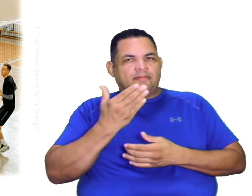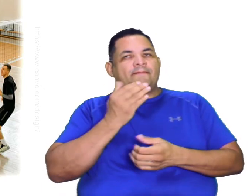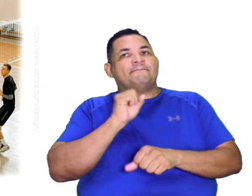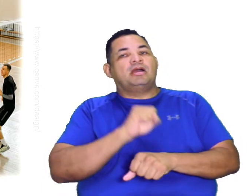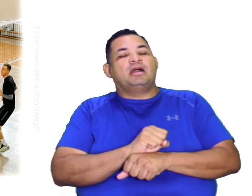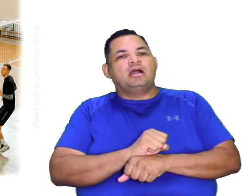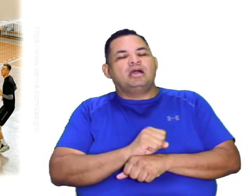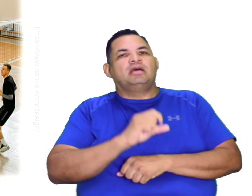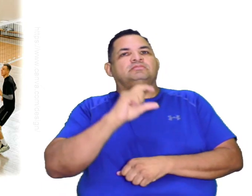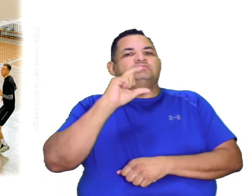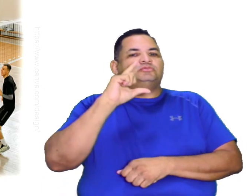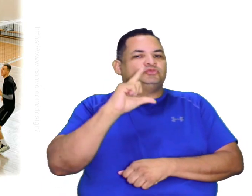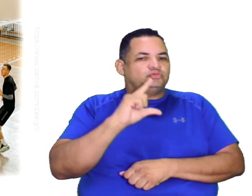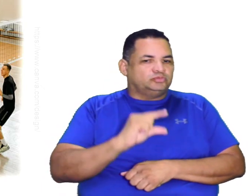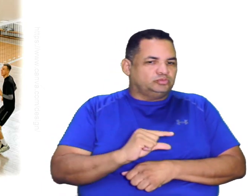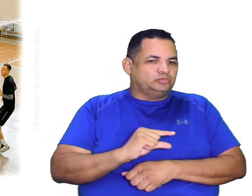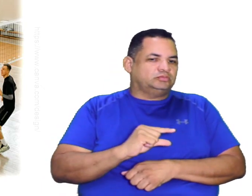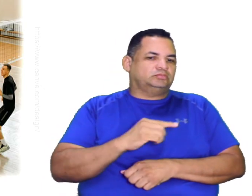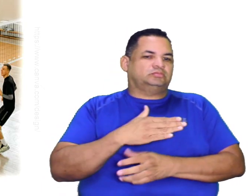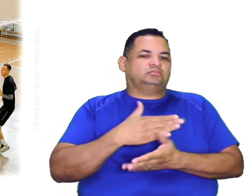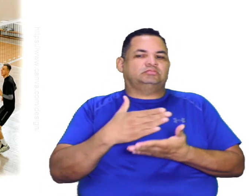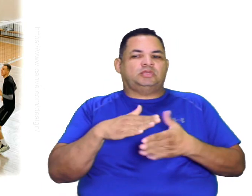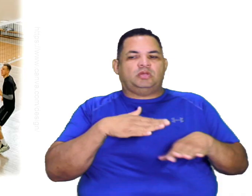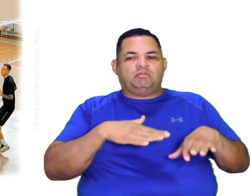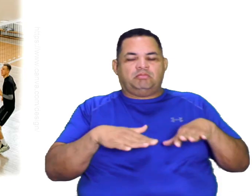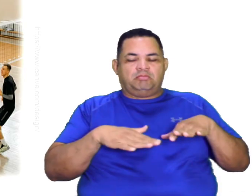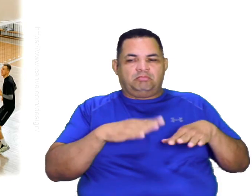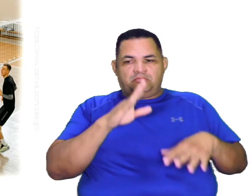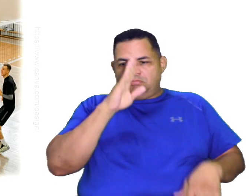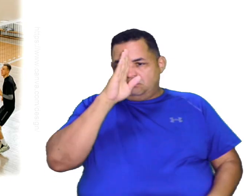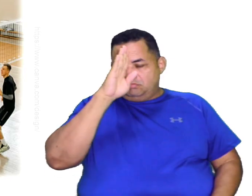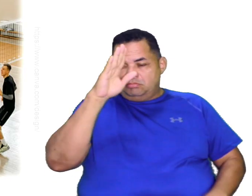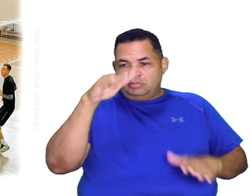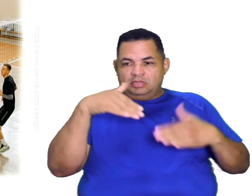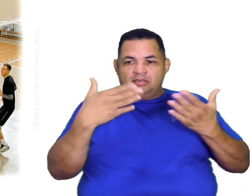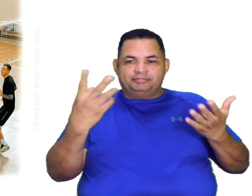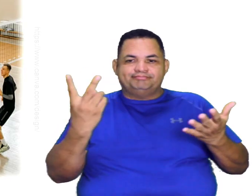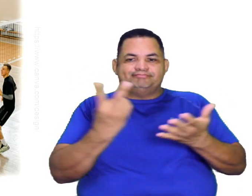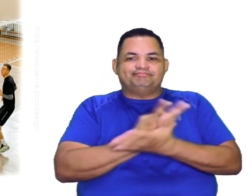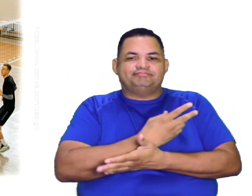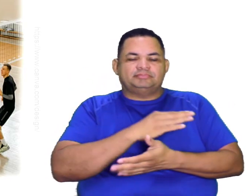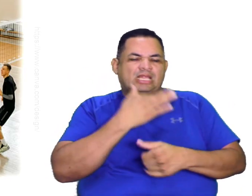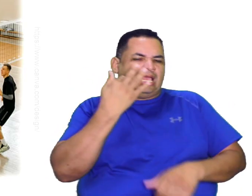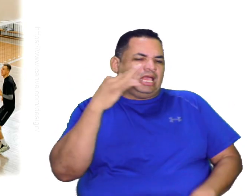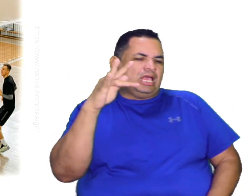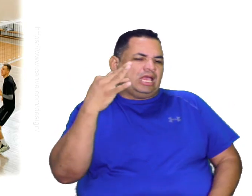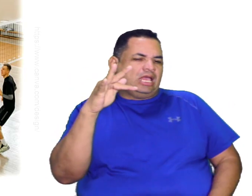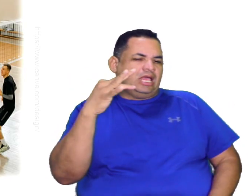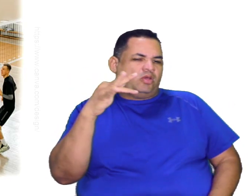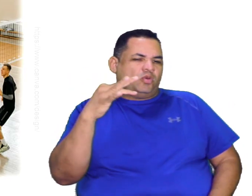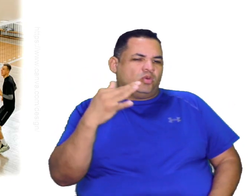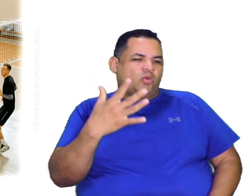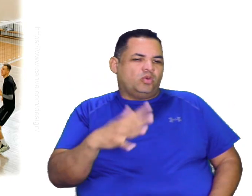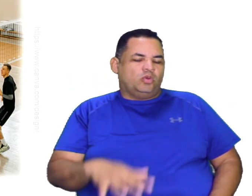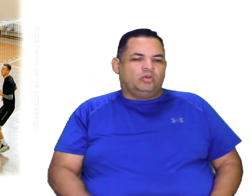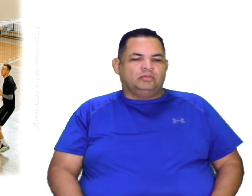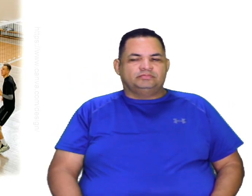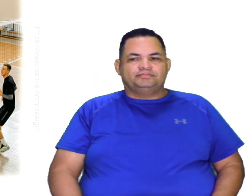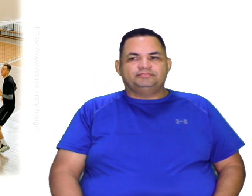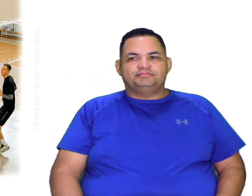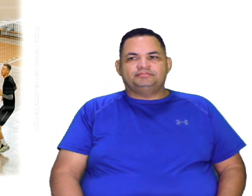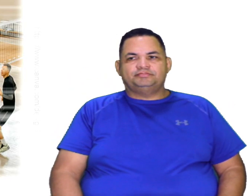para reduzir, para diminuir, né? Principalmente quando acontece aí uma dor ou um